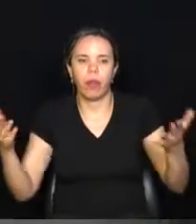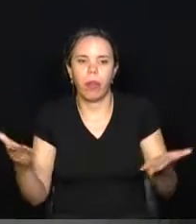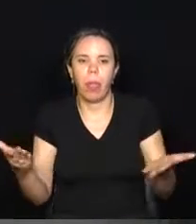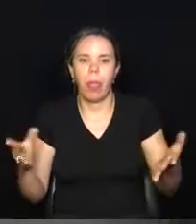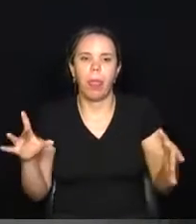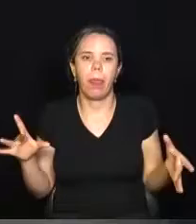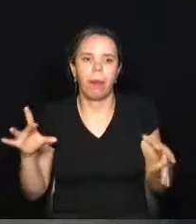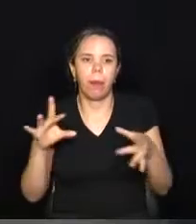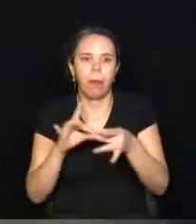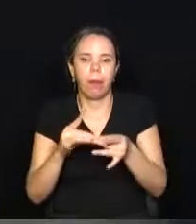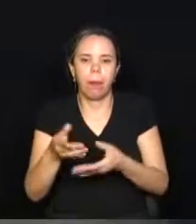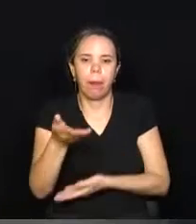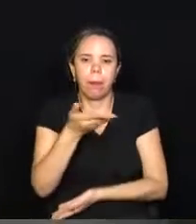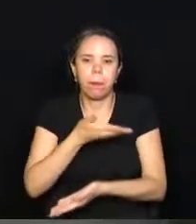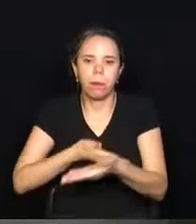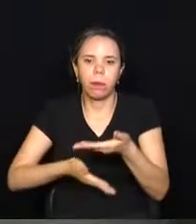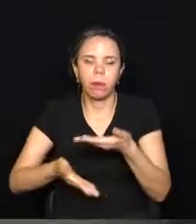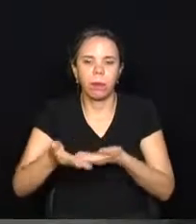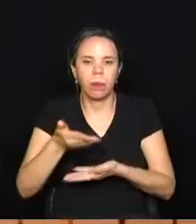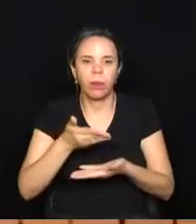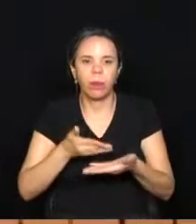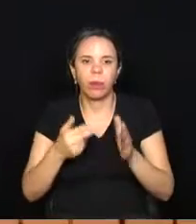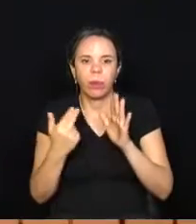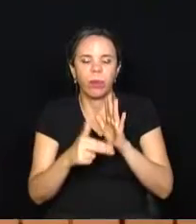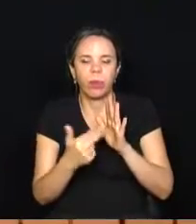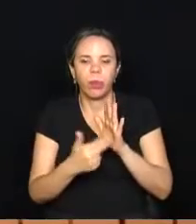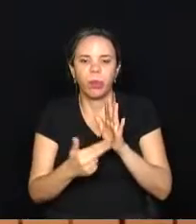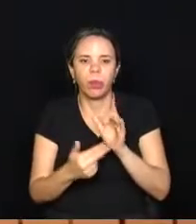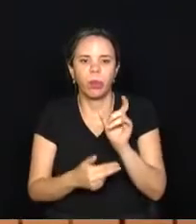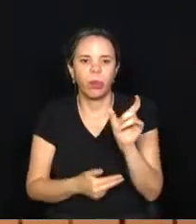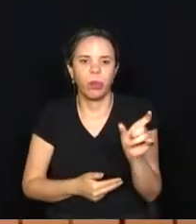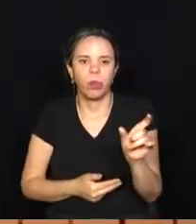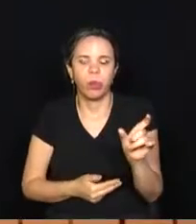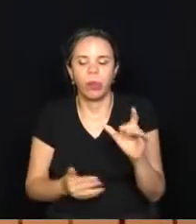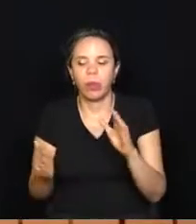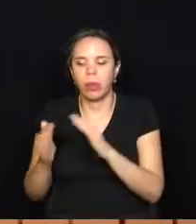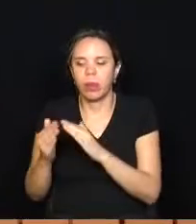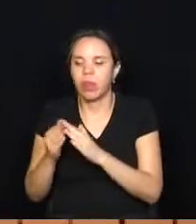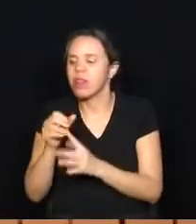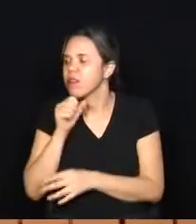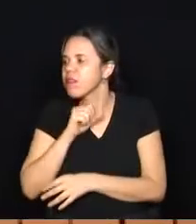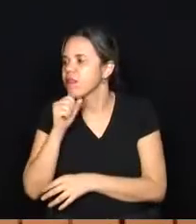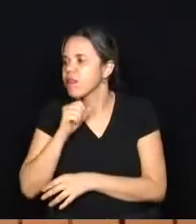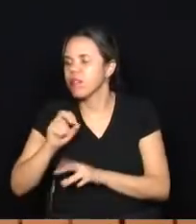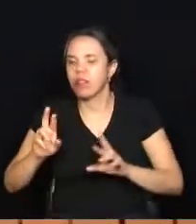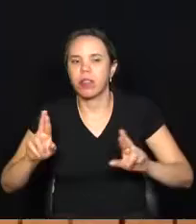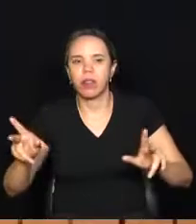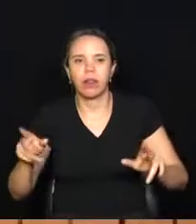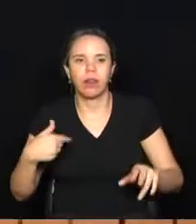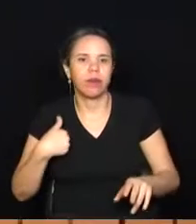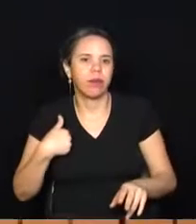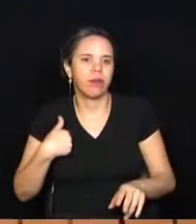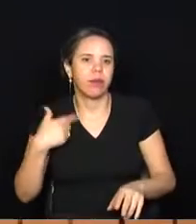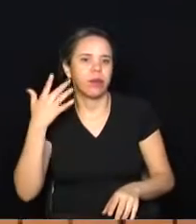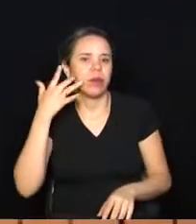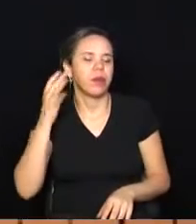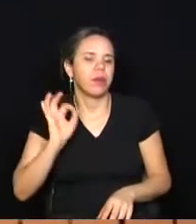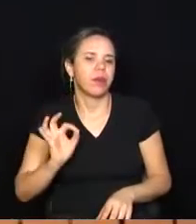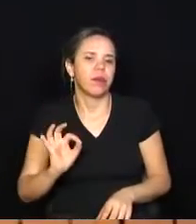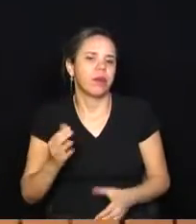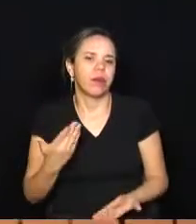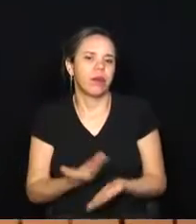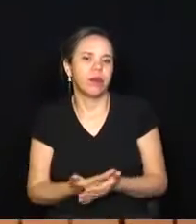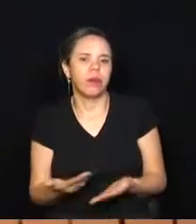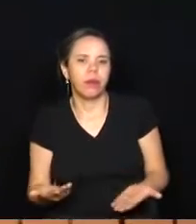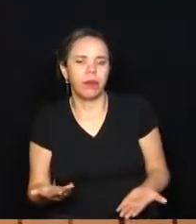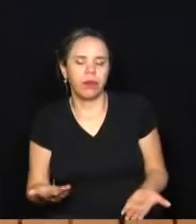parceria, essa troca de nomenclatura, porque casa de idoso, eu não acredito que